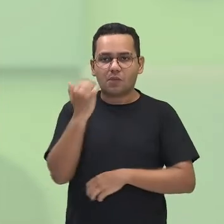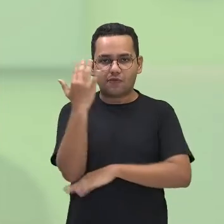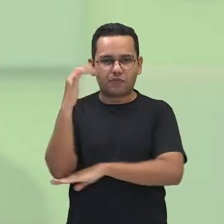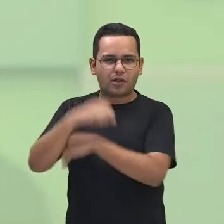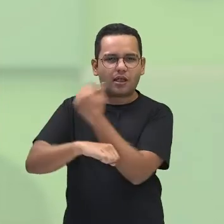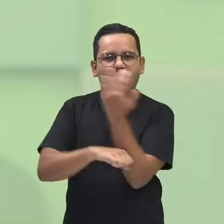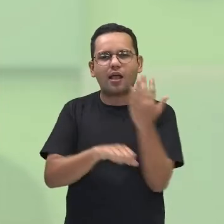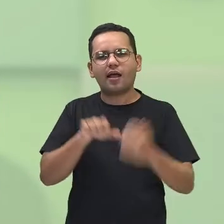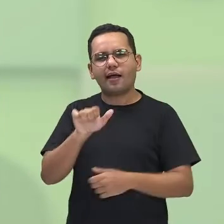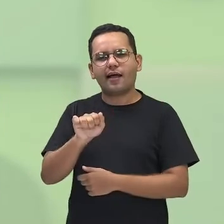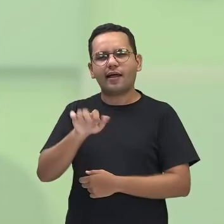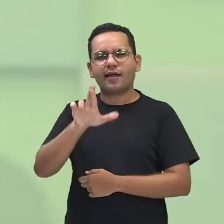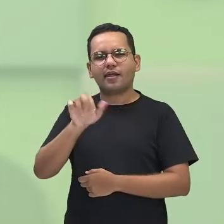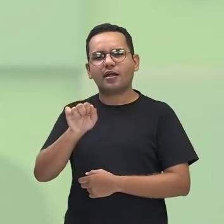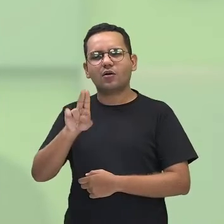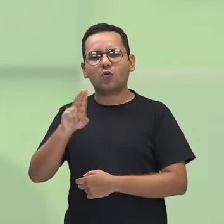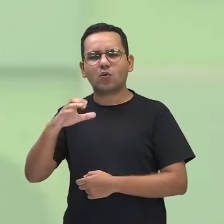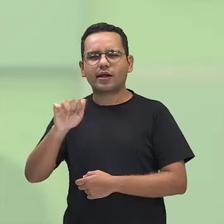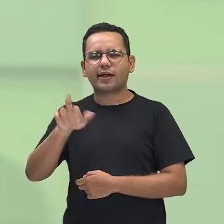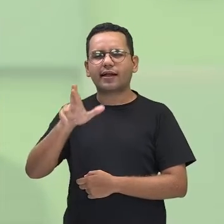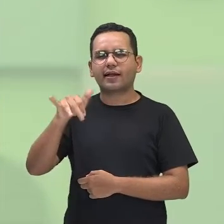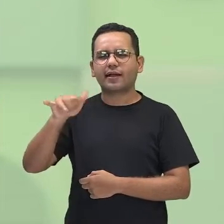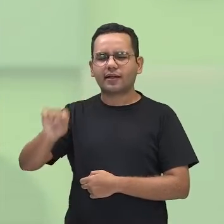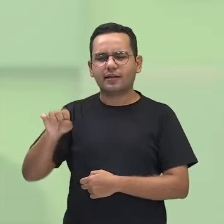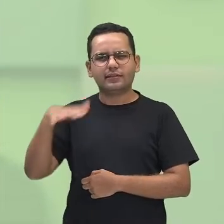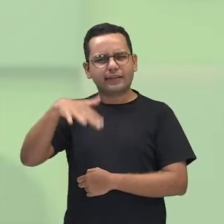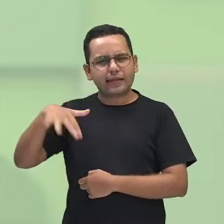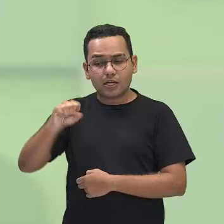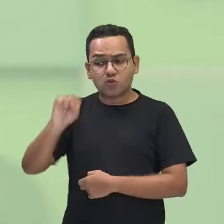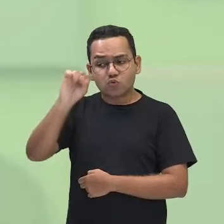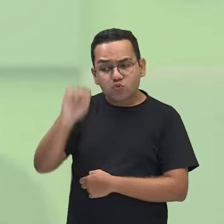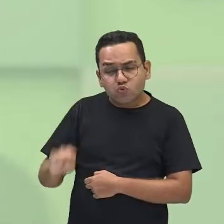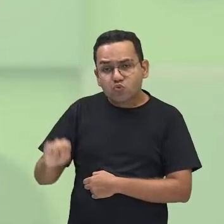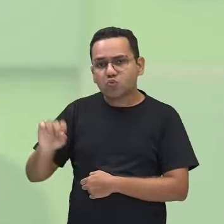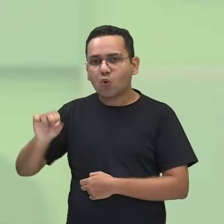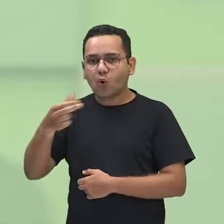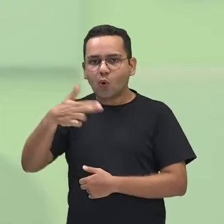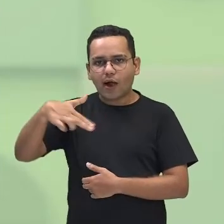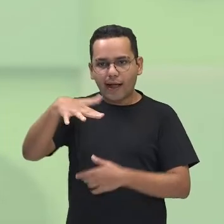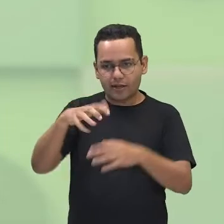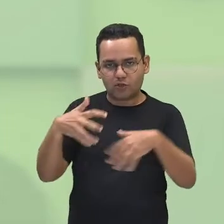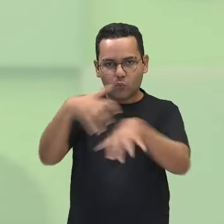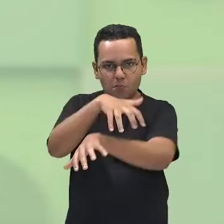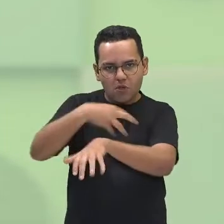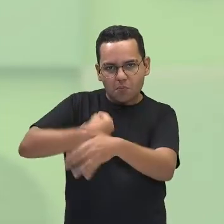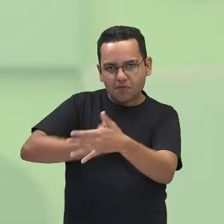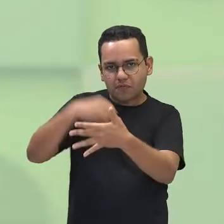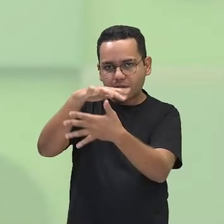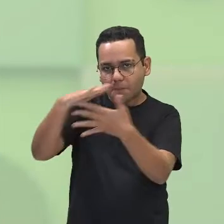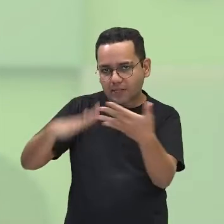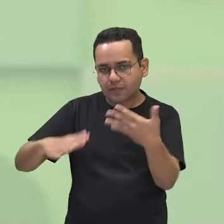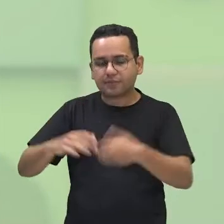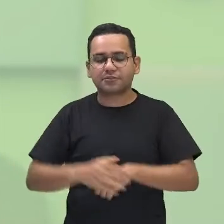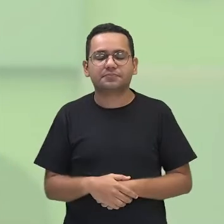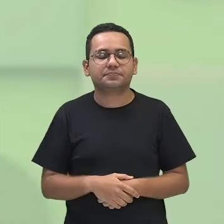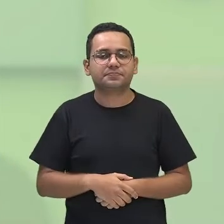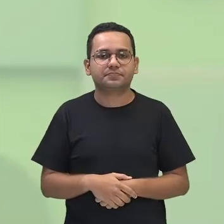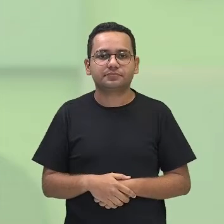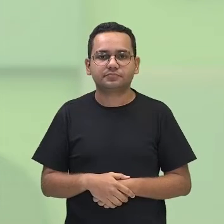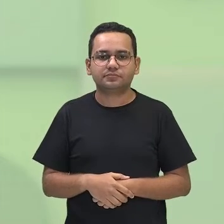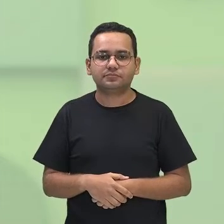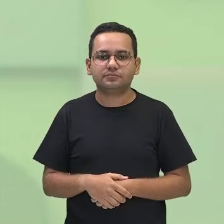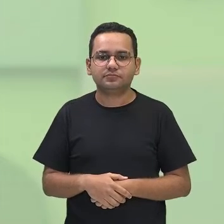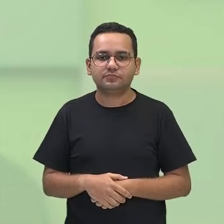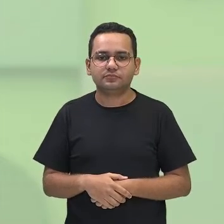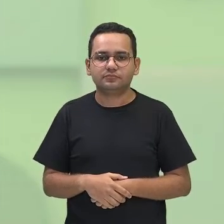localizadas basicamente na região sul, na região de Mata Atlântica e sul do Brasil também, tá? Então,